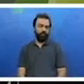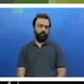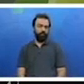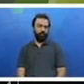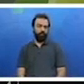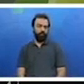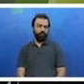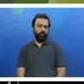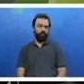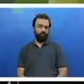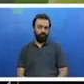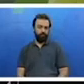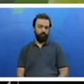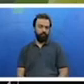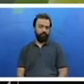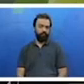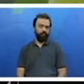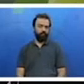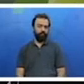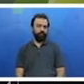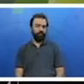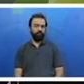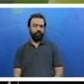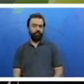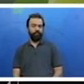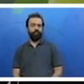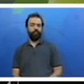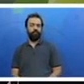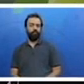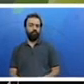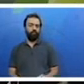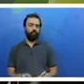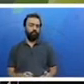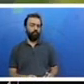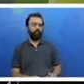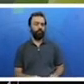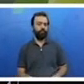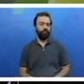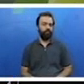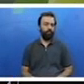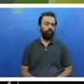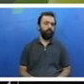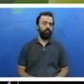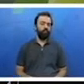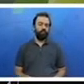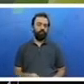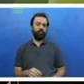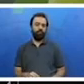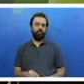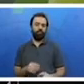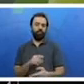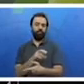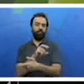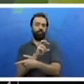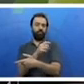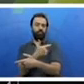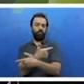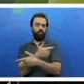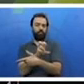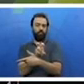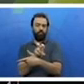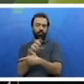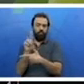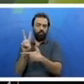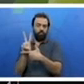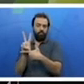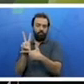Ok? Vamos lá. Vamos primeiramente dividir. 75 dividido por